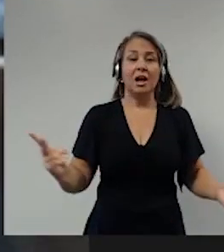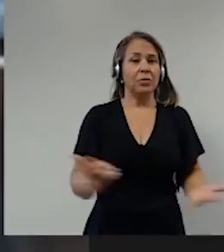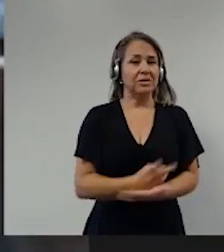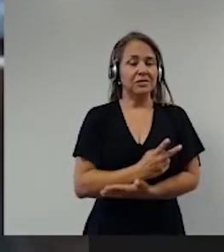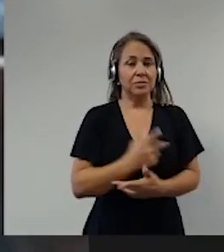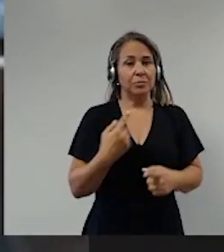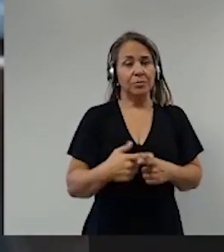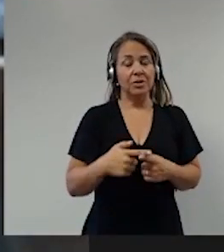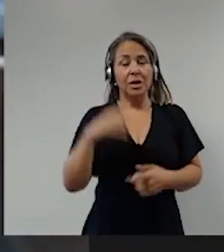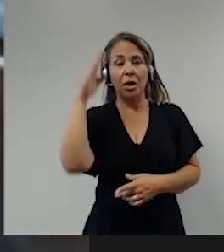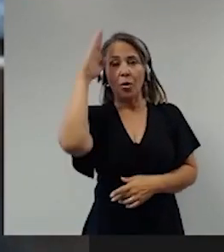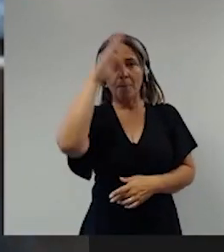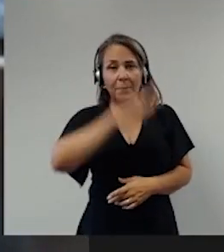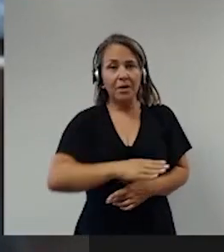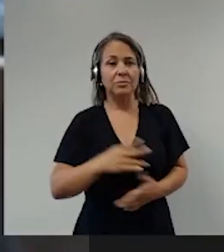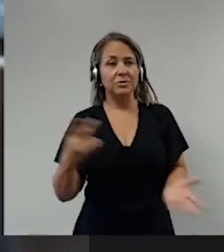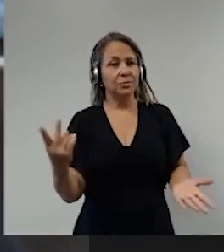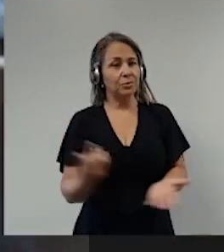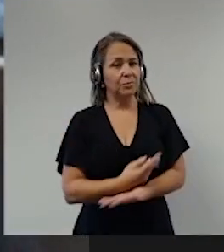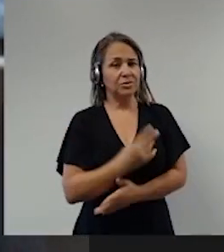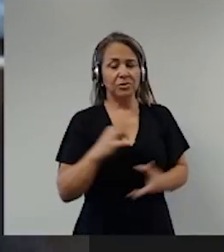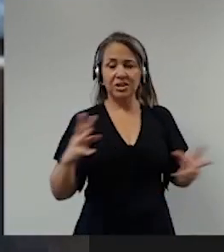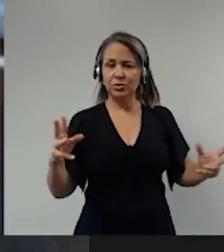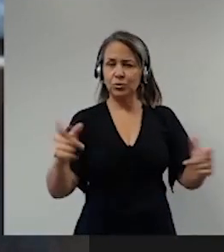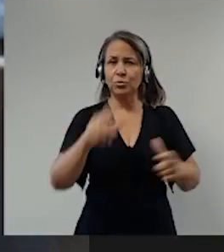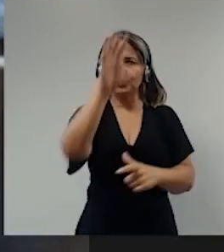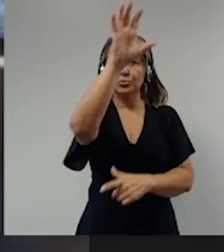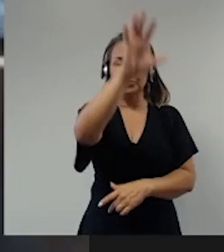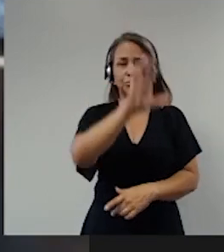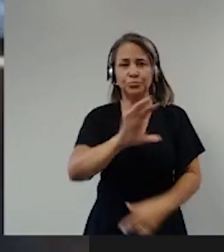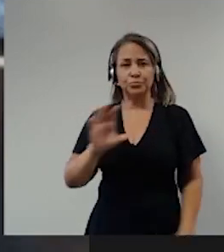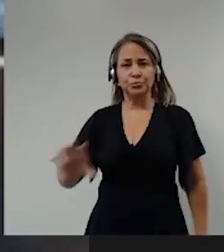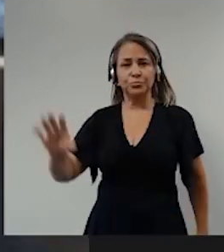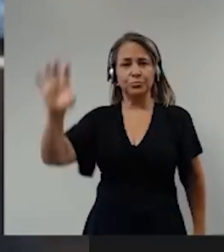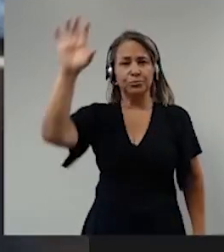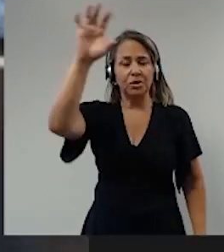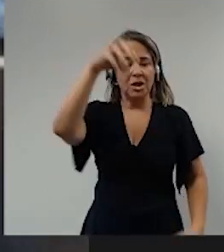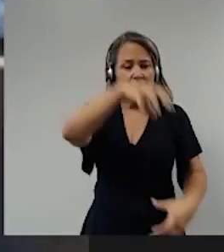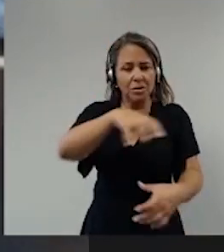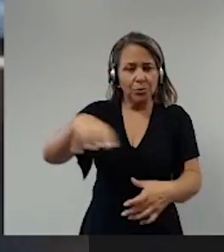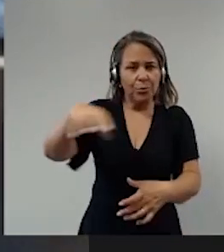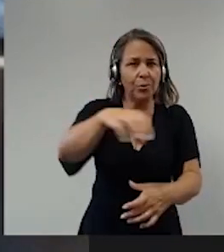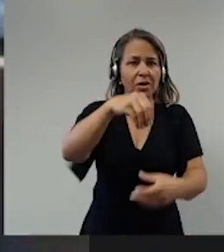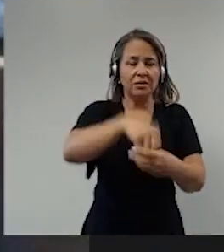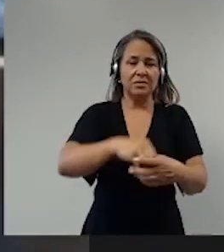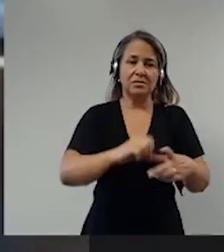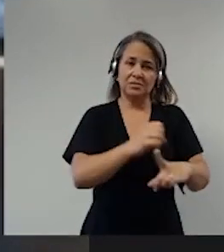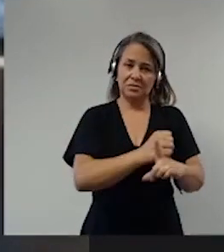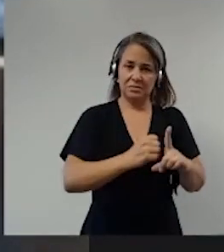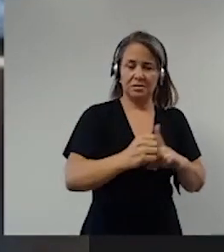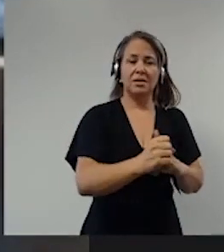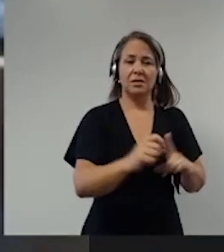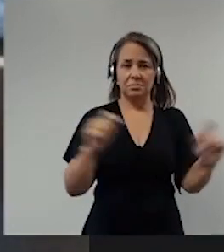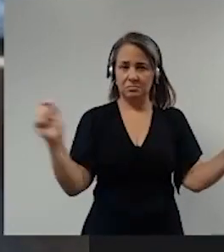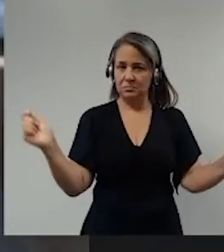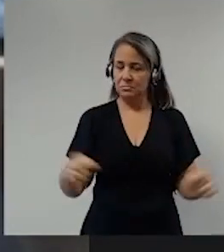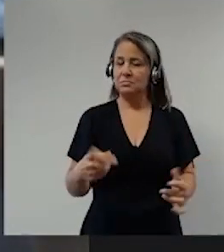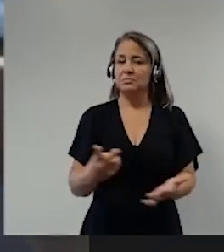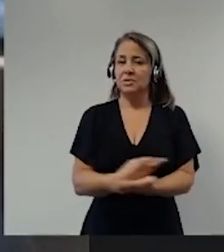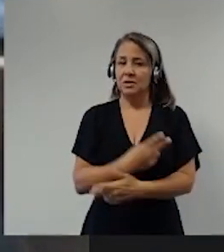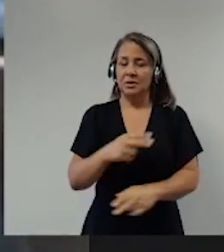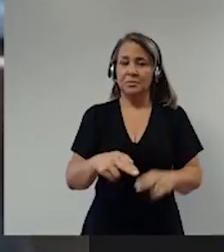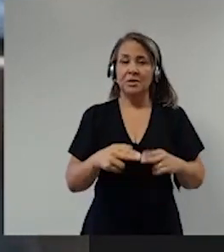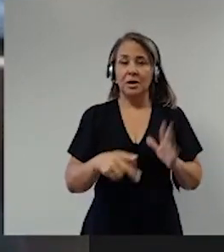mal, né, que culminou aí em todos os cantos da nossa sociedade. Então, isso deve-se, sim, à